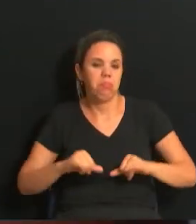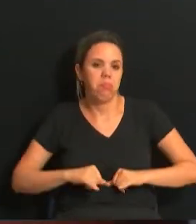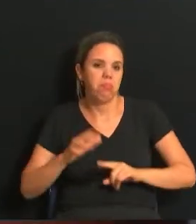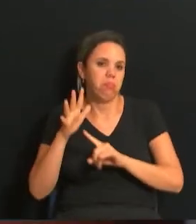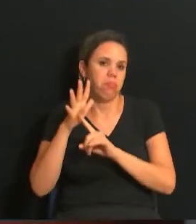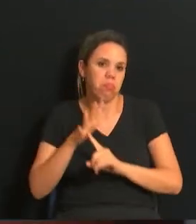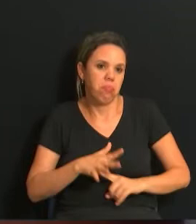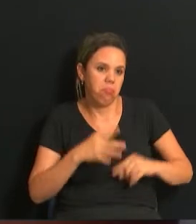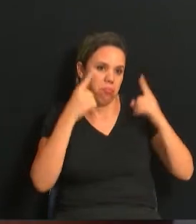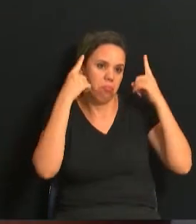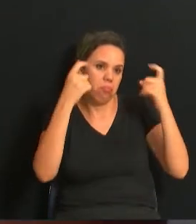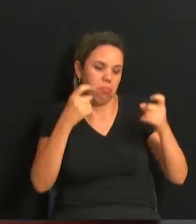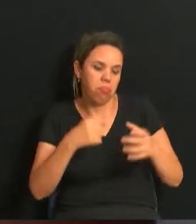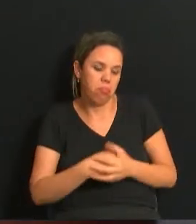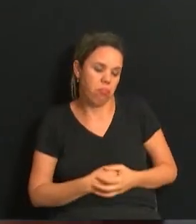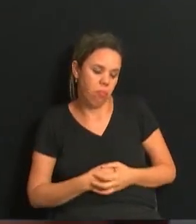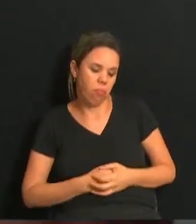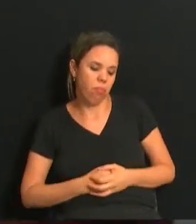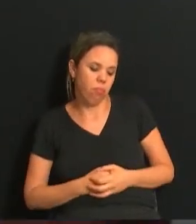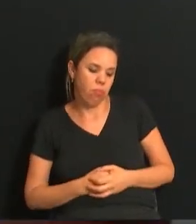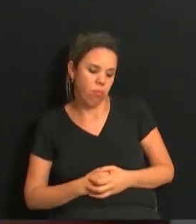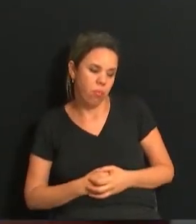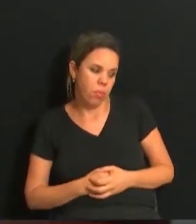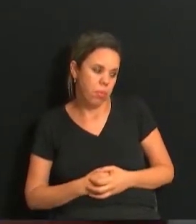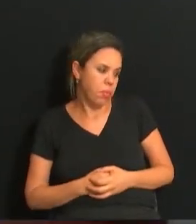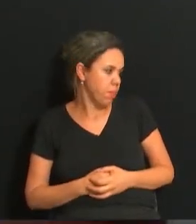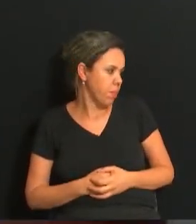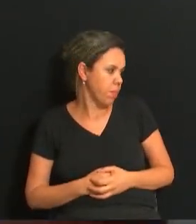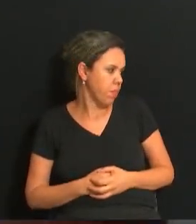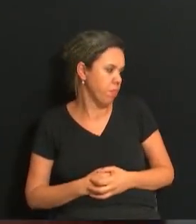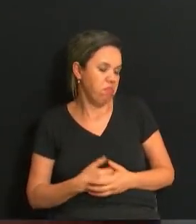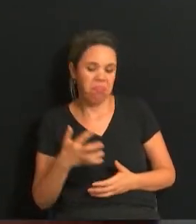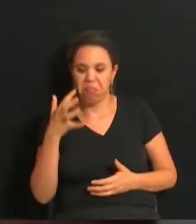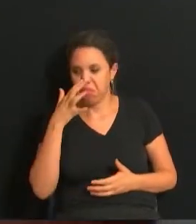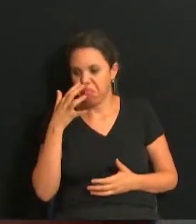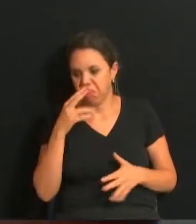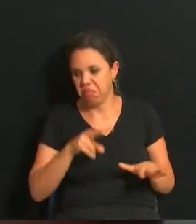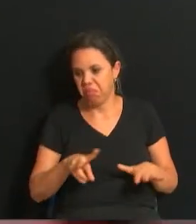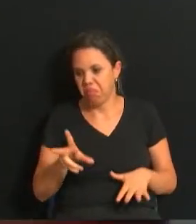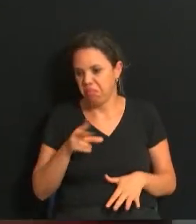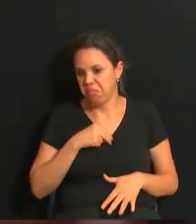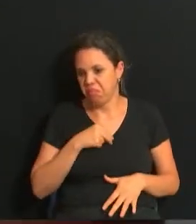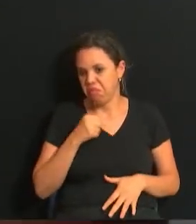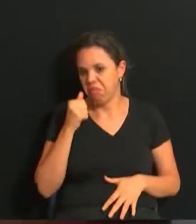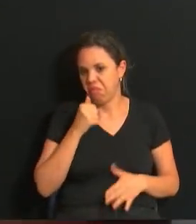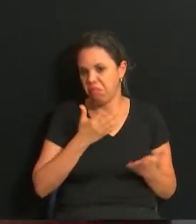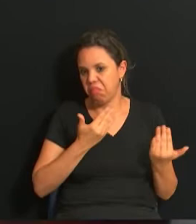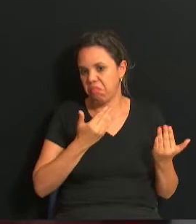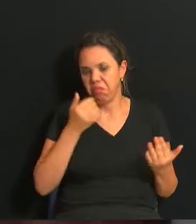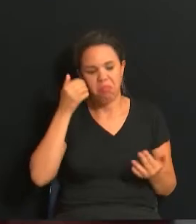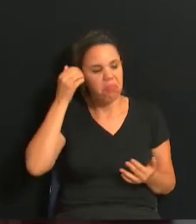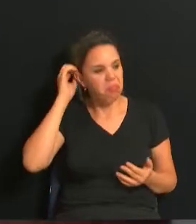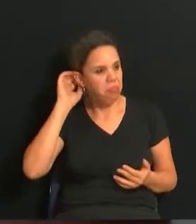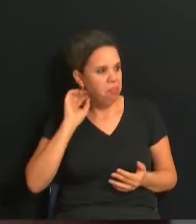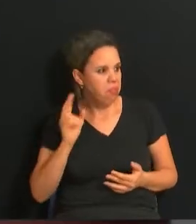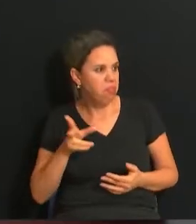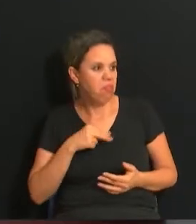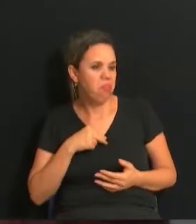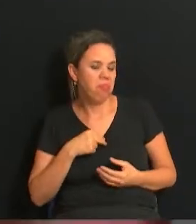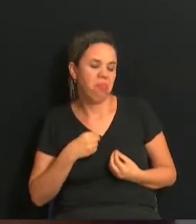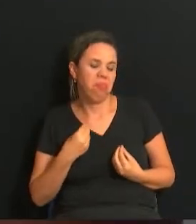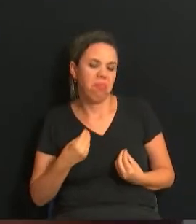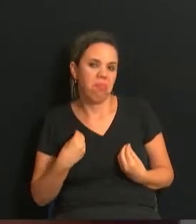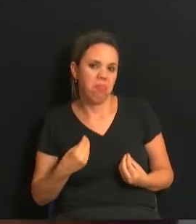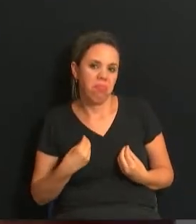uma violência. Isso me impactou muito essa semana, sabe? Era uma moça nova, jovem, né, com